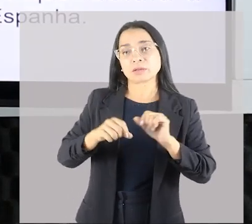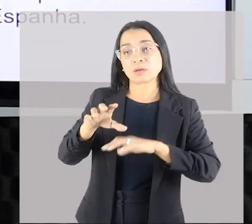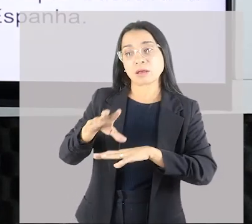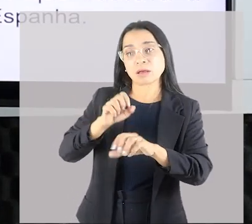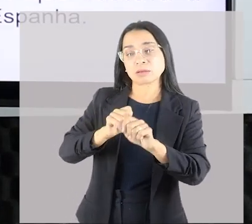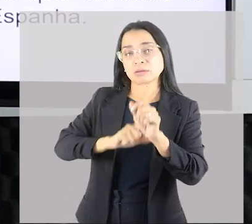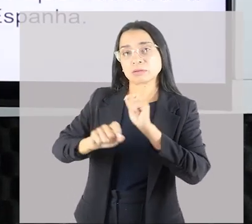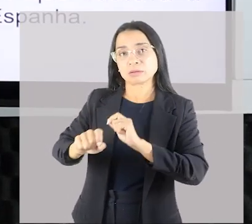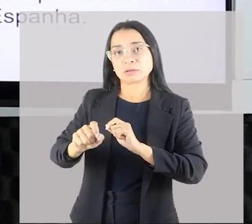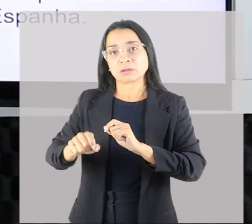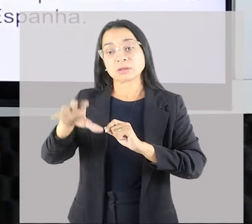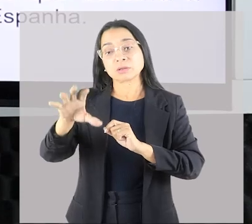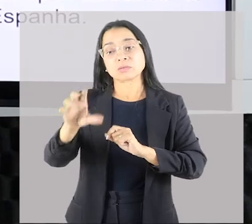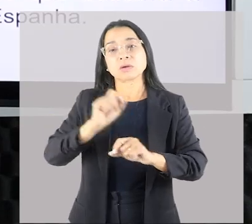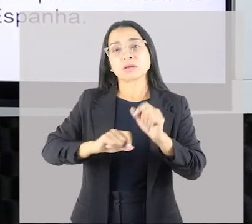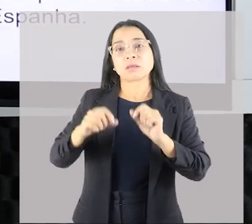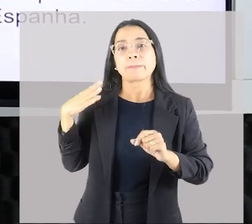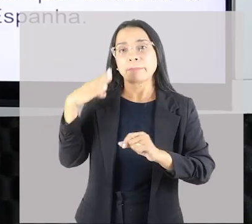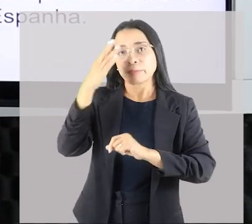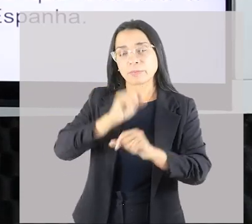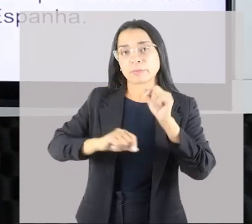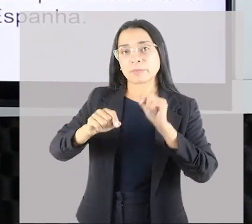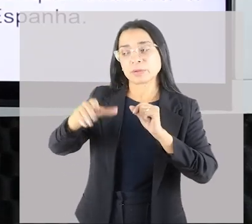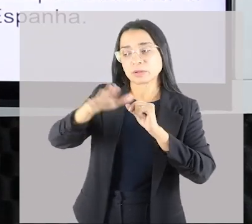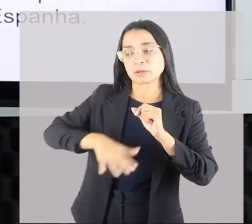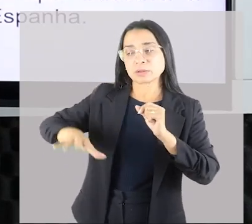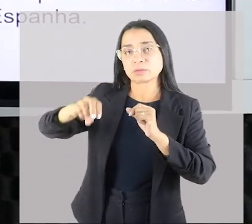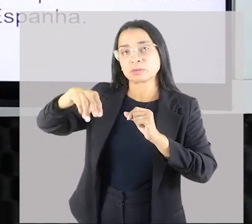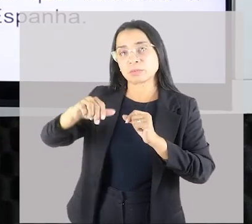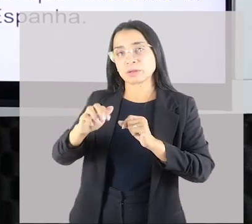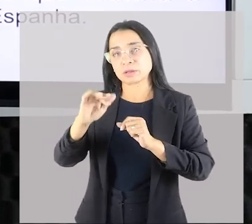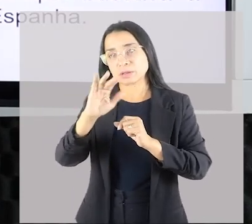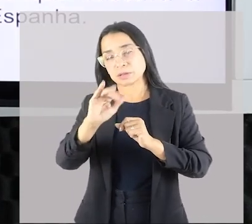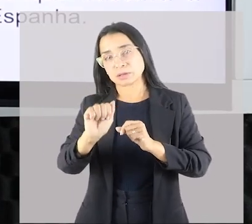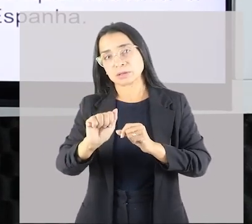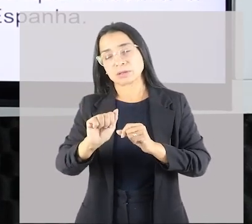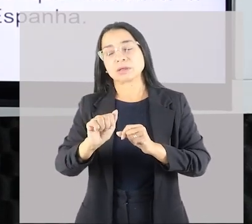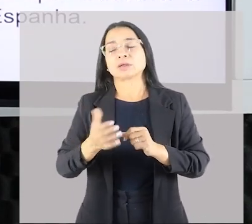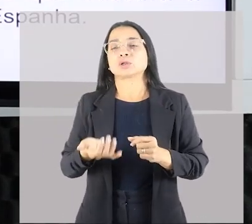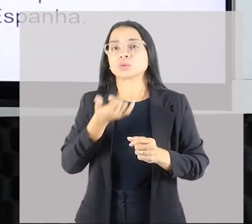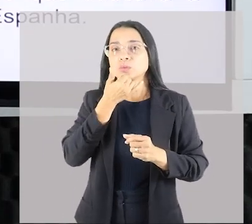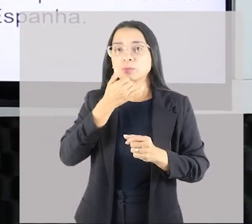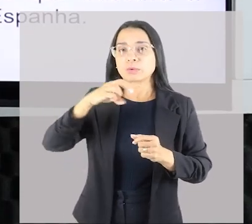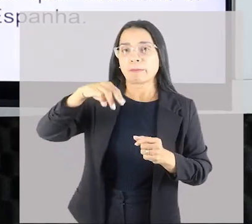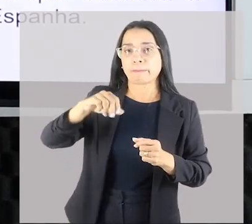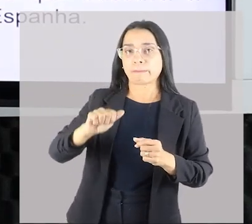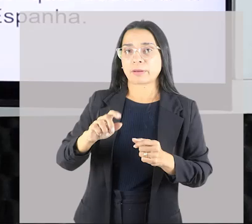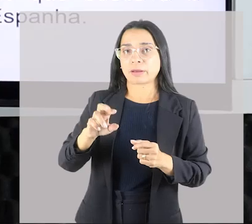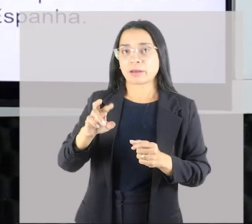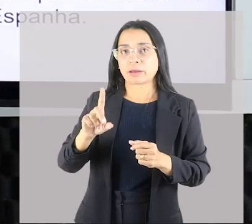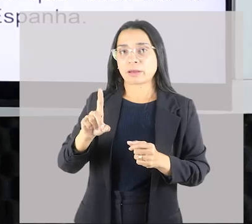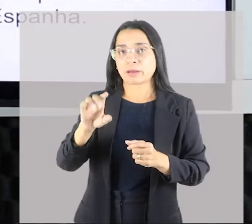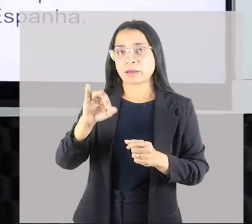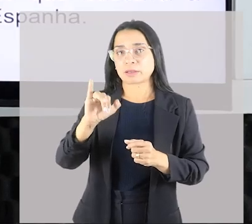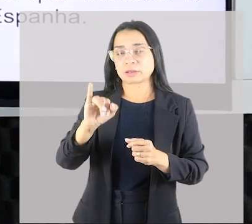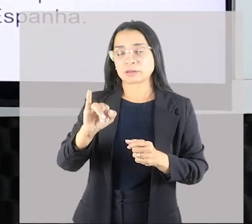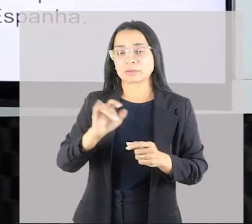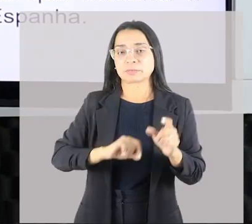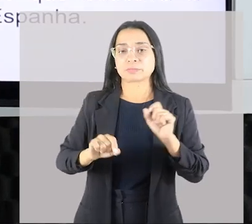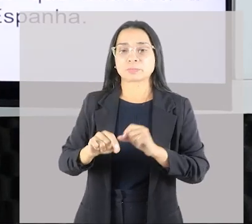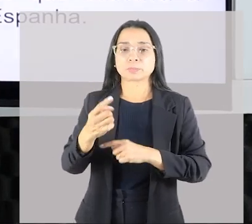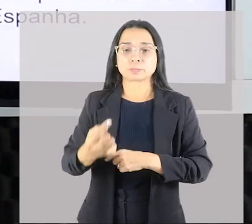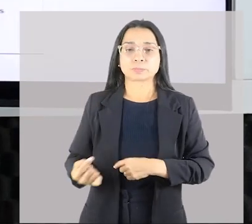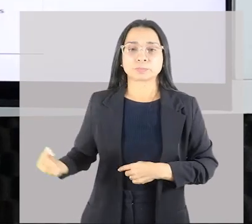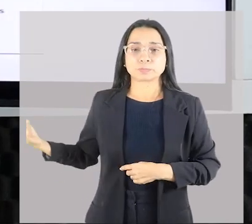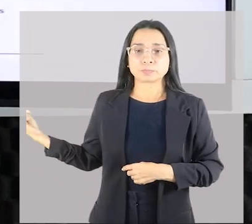situados onde, Marcos? Situados principalmente na região de Madrid, que foram ali de autoria deste grupo terrorista. Belezinha? Então,